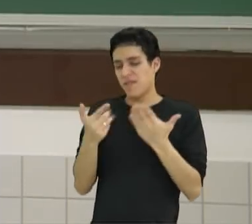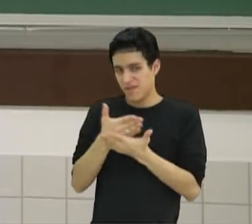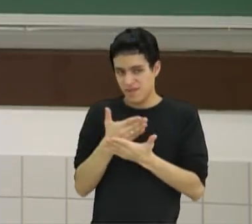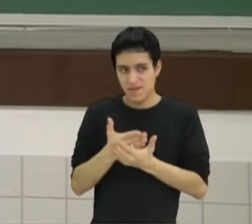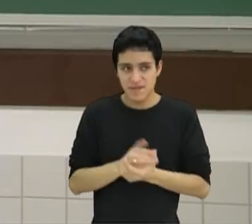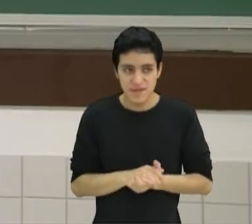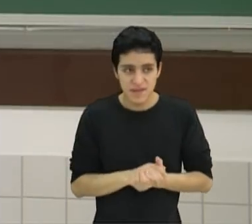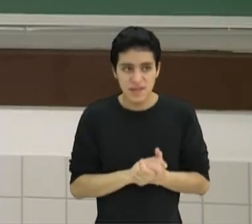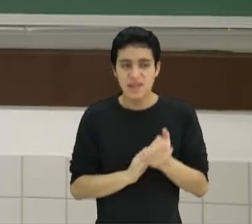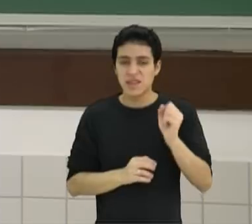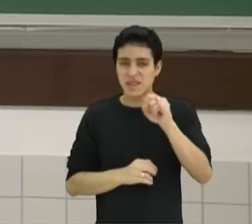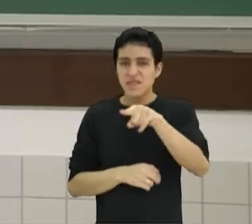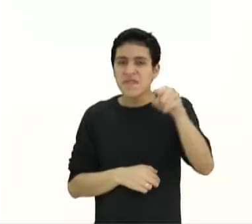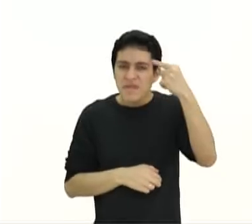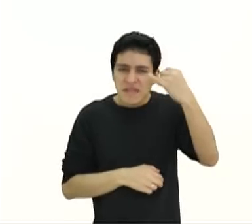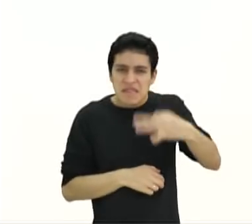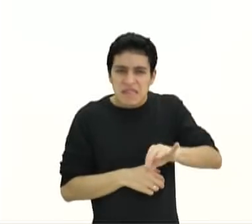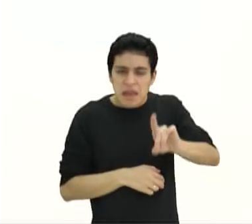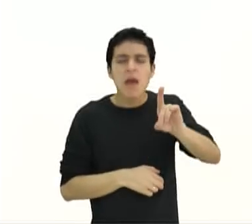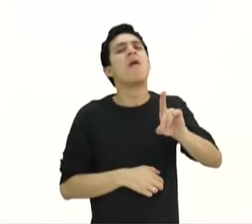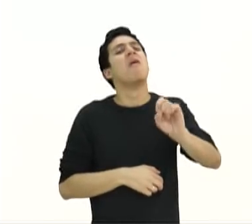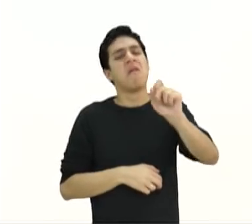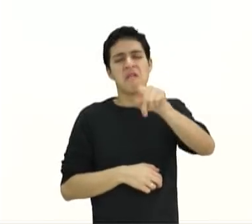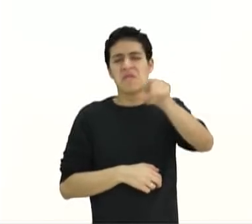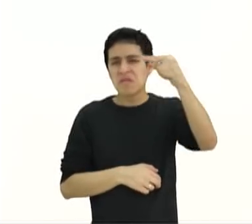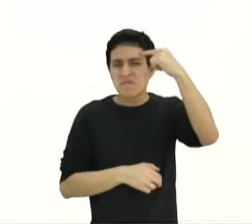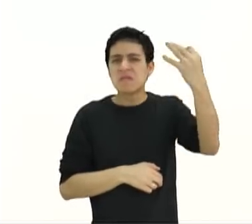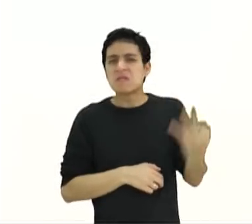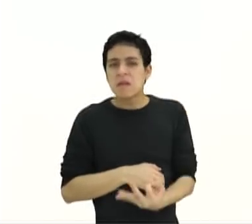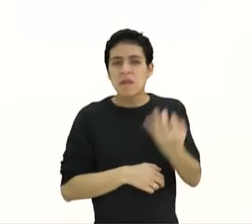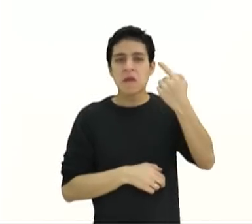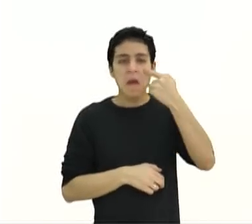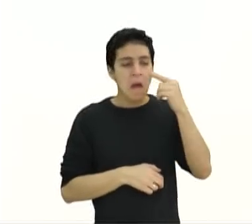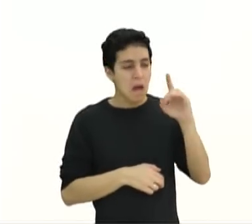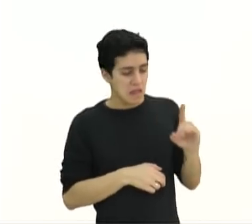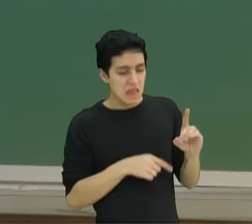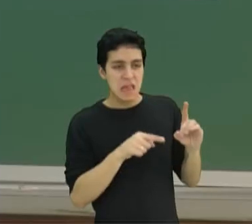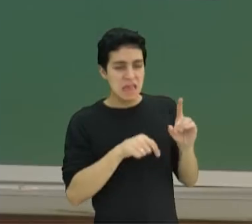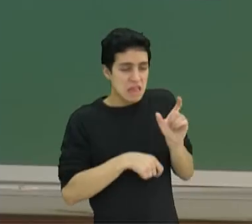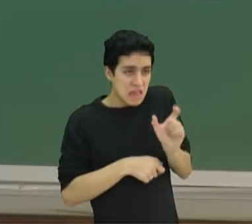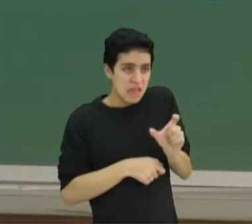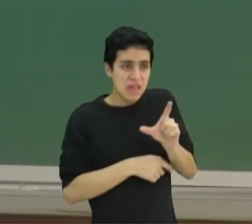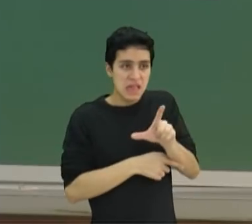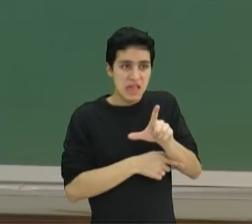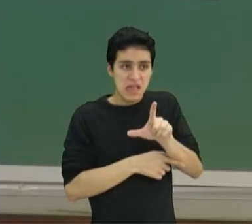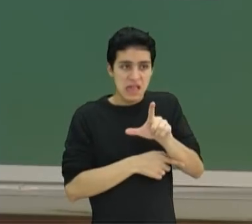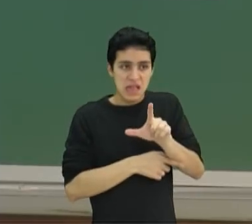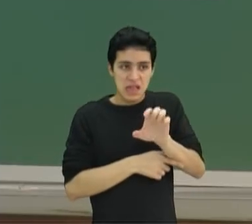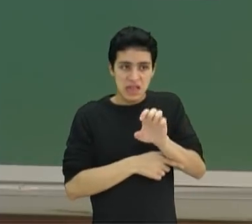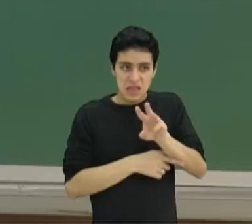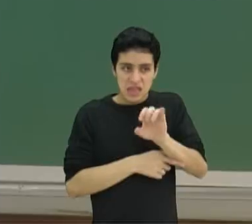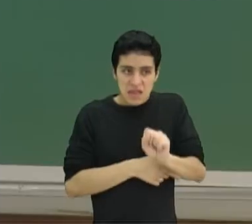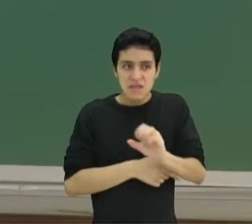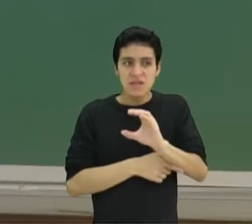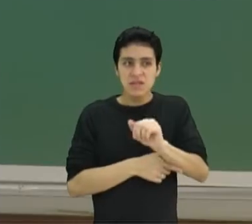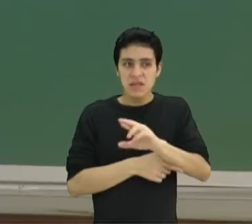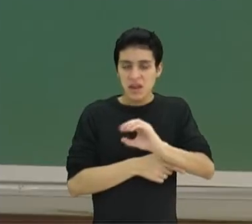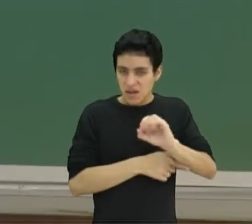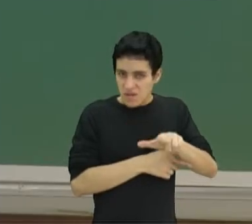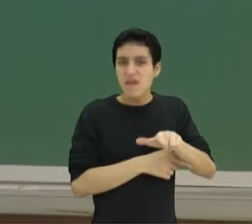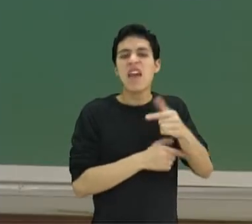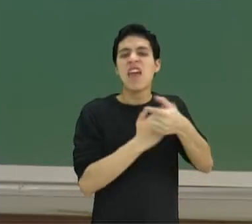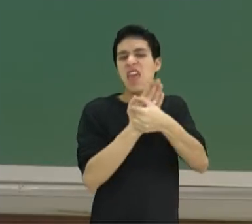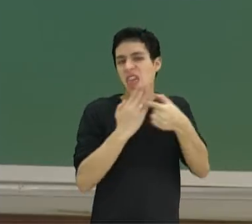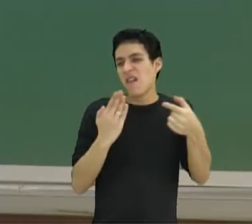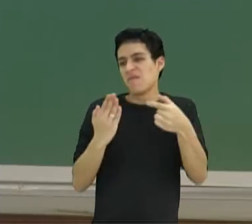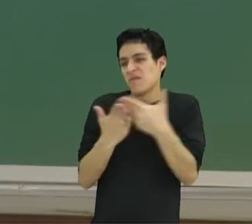na letra D, Lewis Carroll, pensou certo. Esse é o autor de Alice no País das Maravilhas e de outras obras aí também